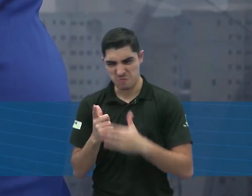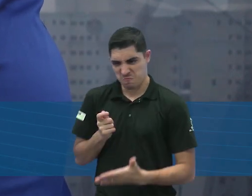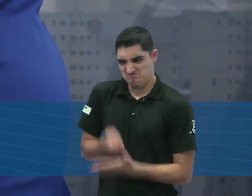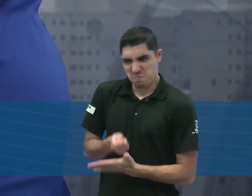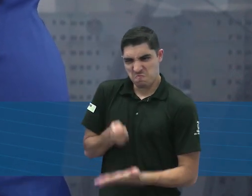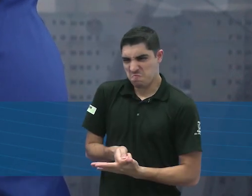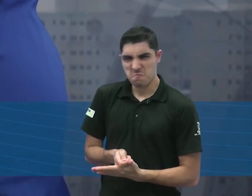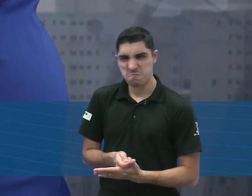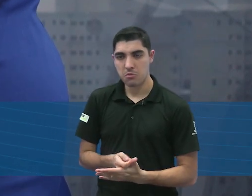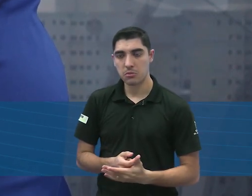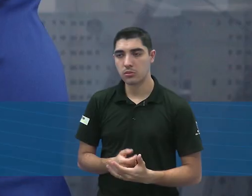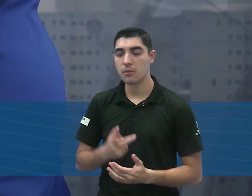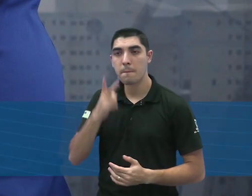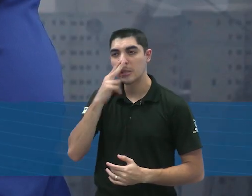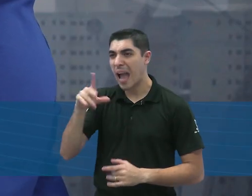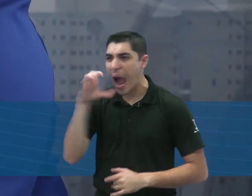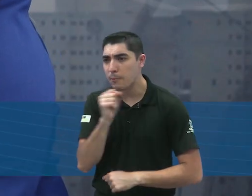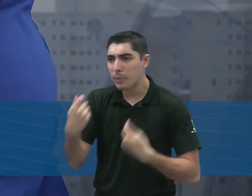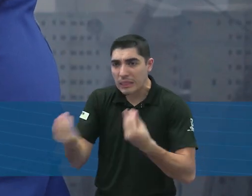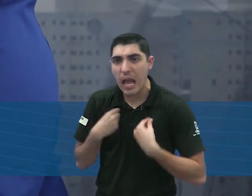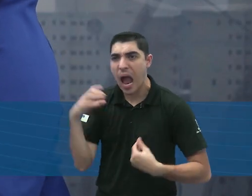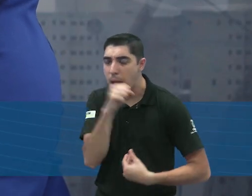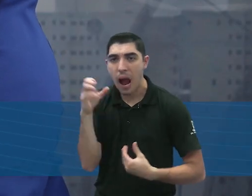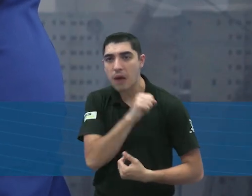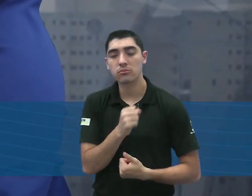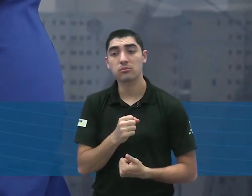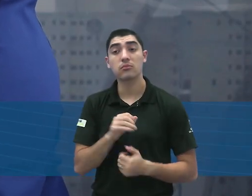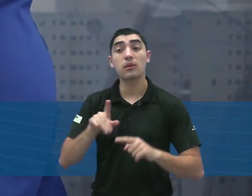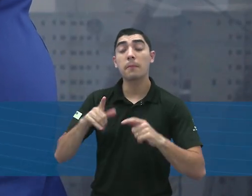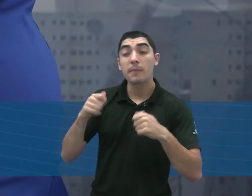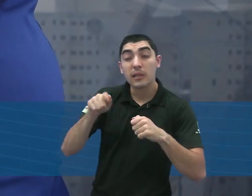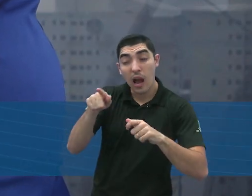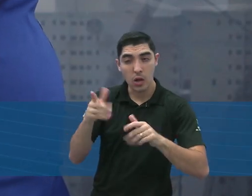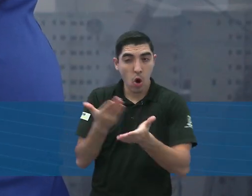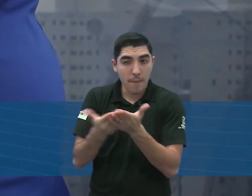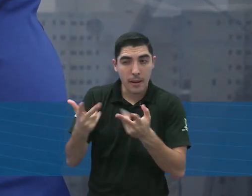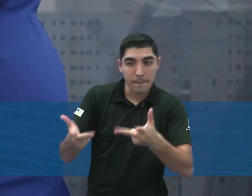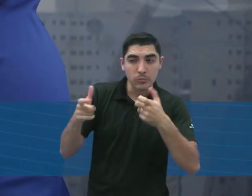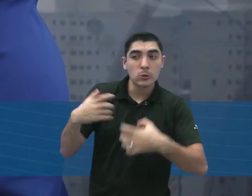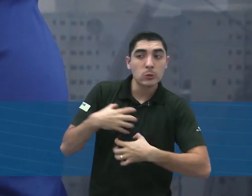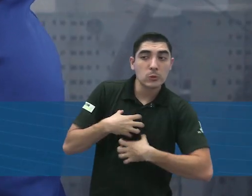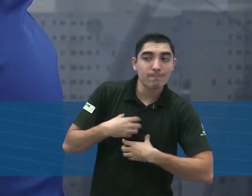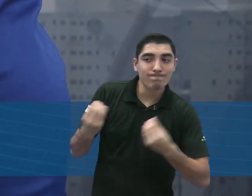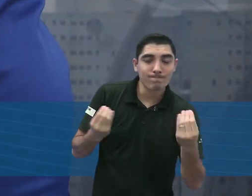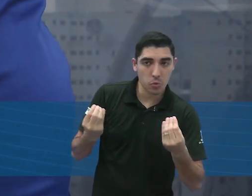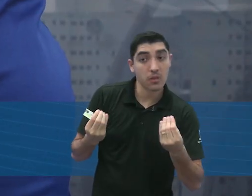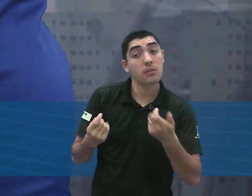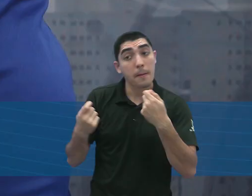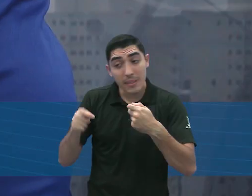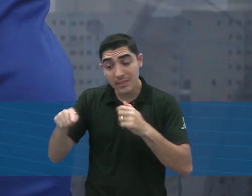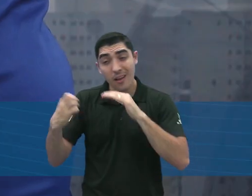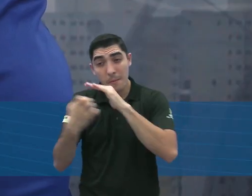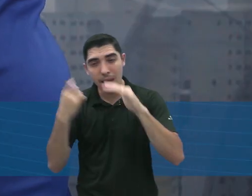curto prazo, a gente vê que a parte de medir, né, clima, medir, né, como é que está o ambiente de trabalho, criar programas,